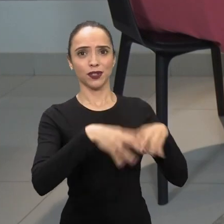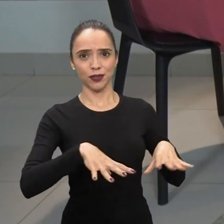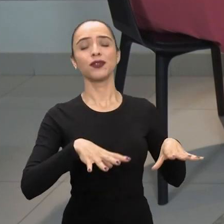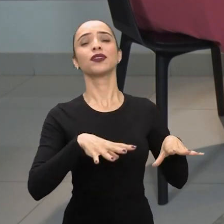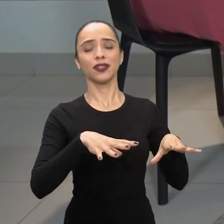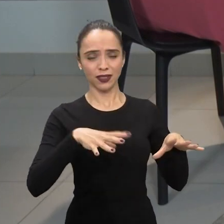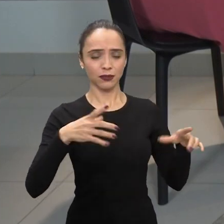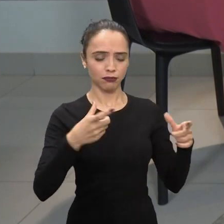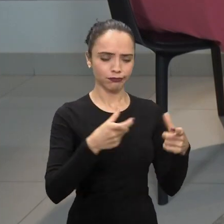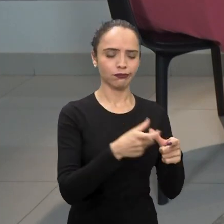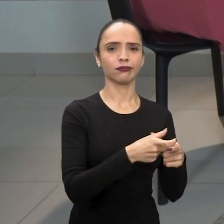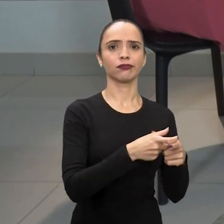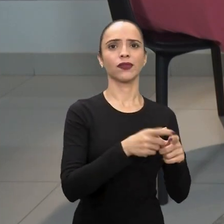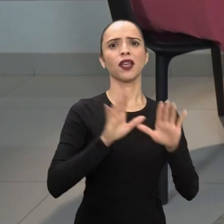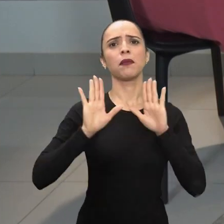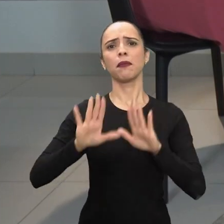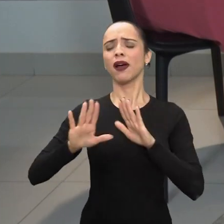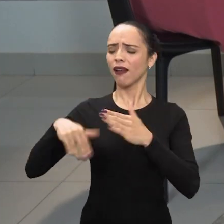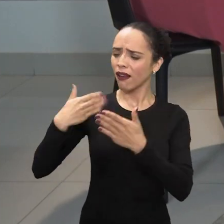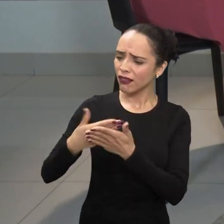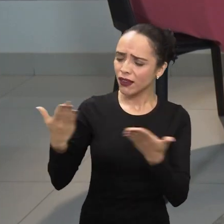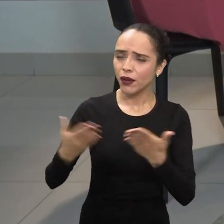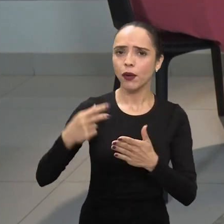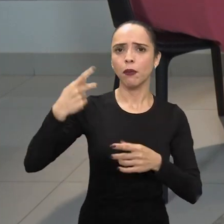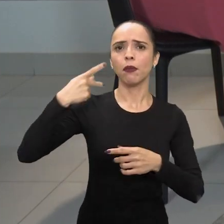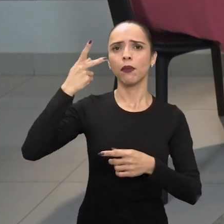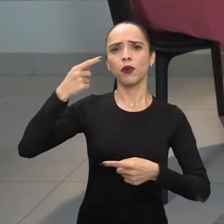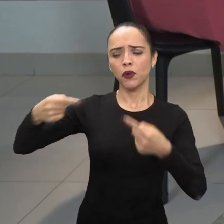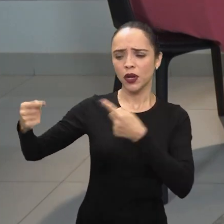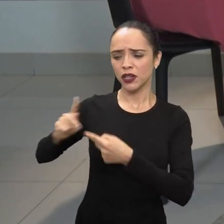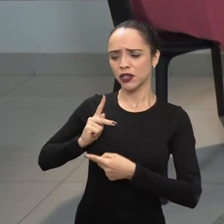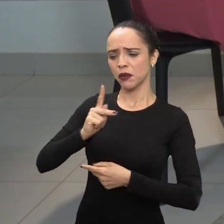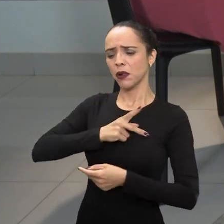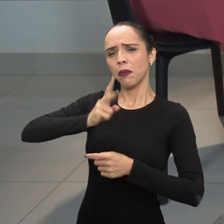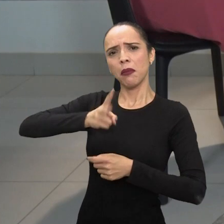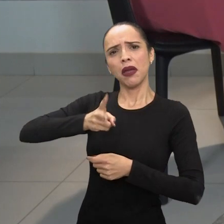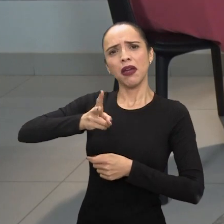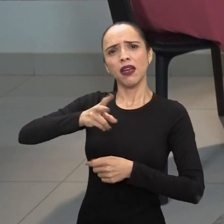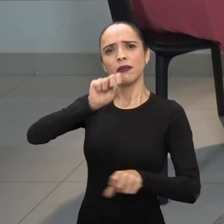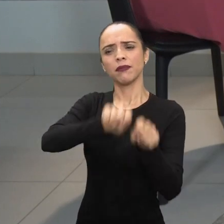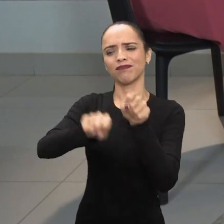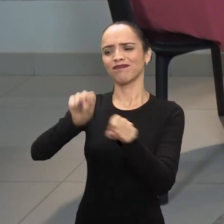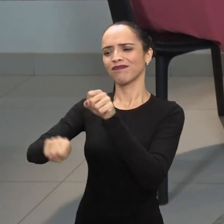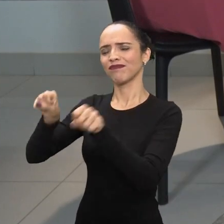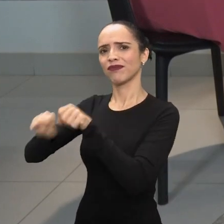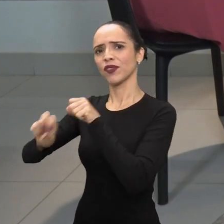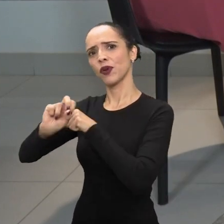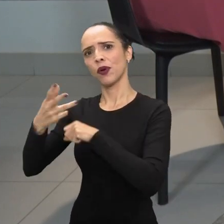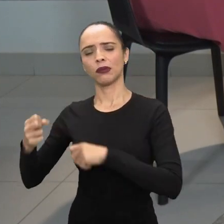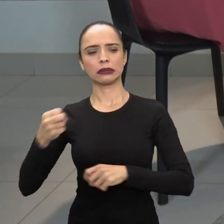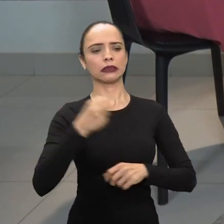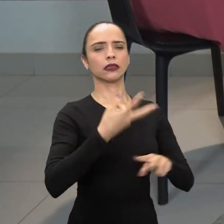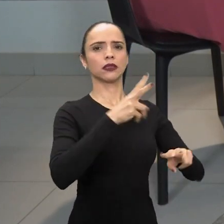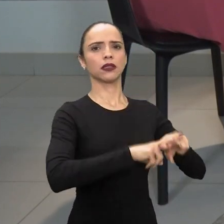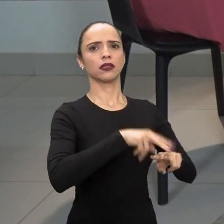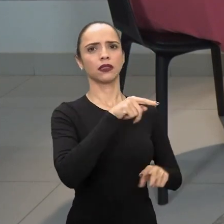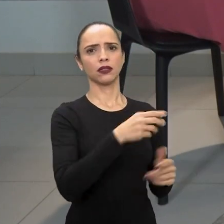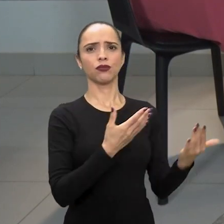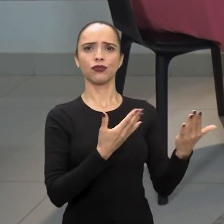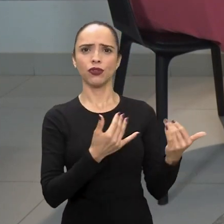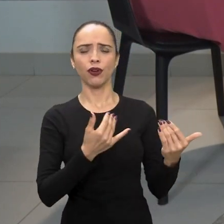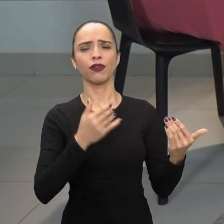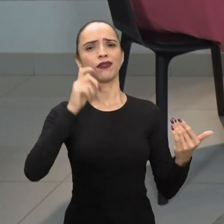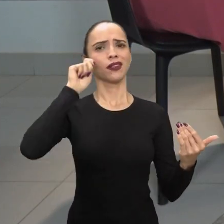o que a gente tem é a mesma política pública domínio de negro política que tá exterminando E encarcerando a população